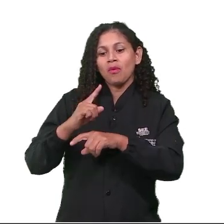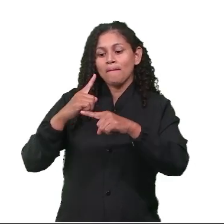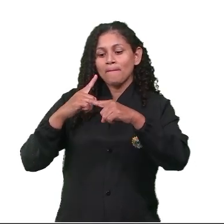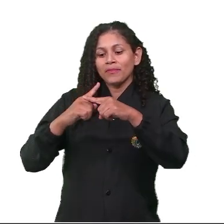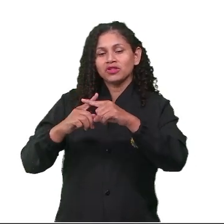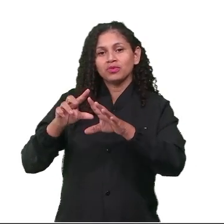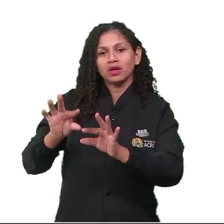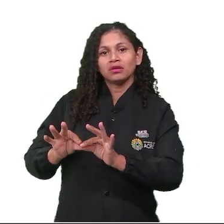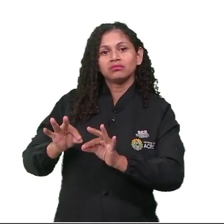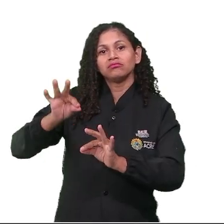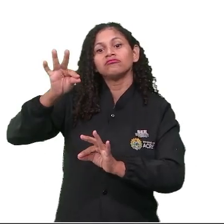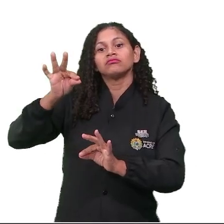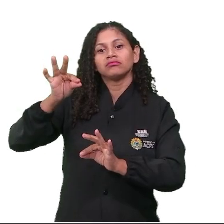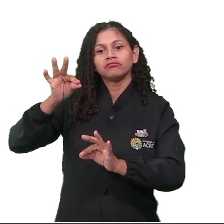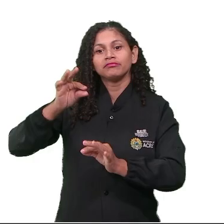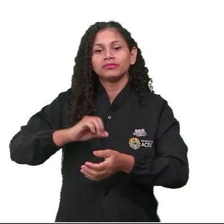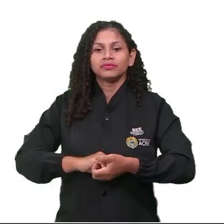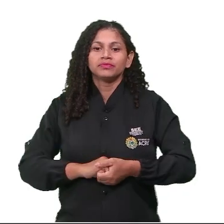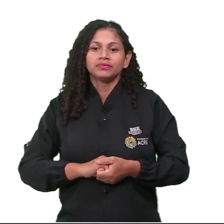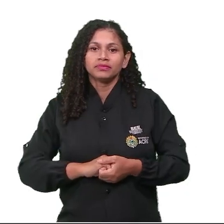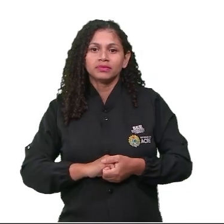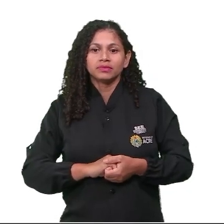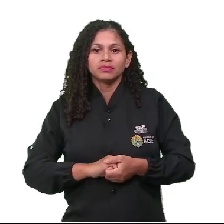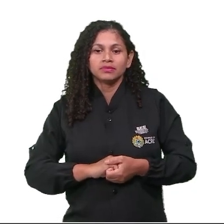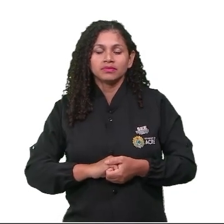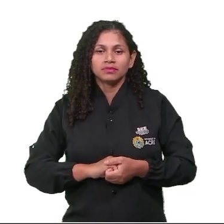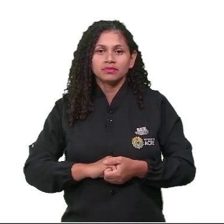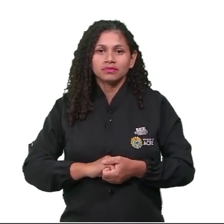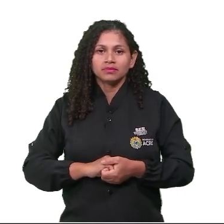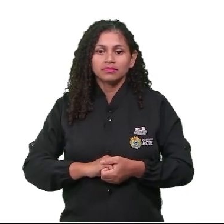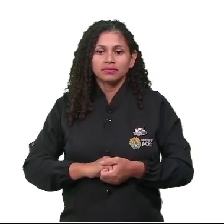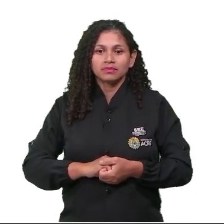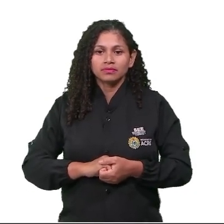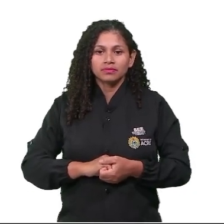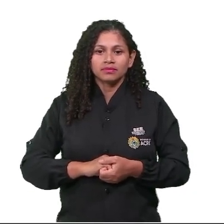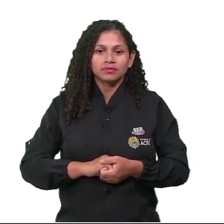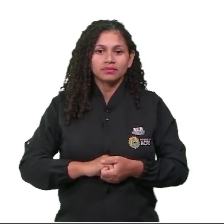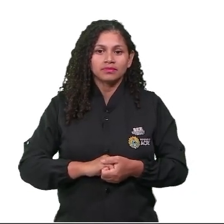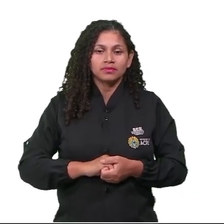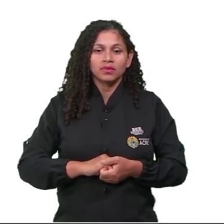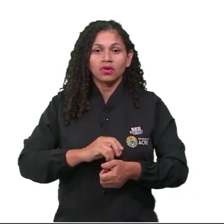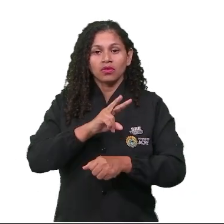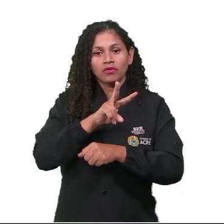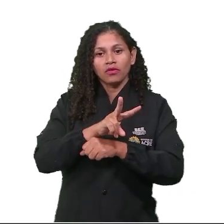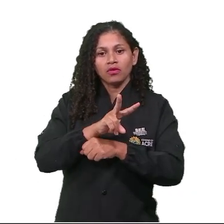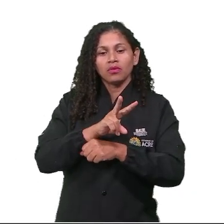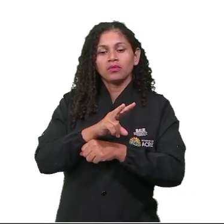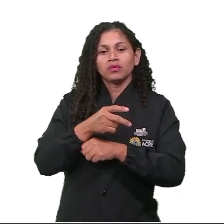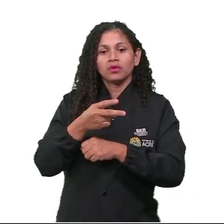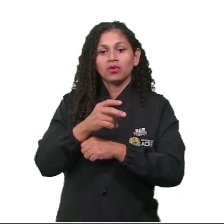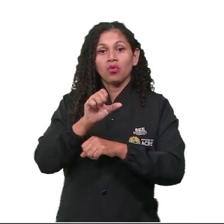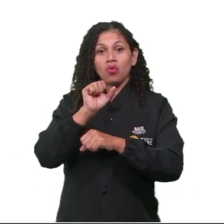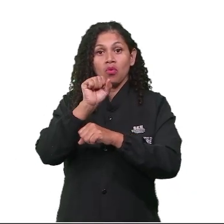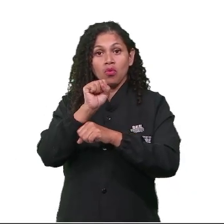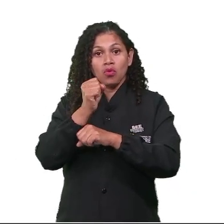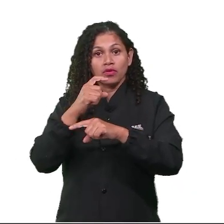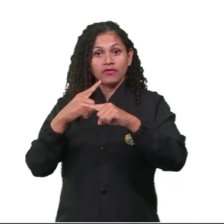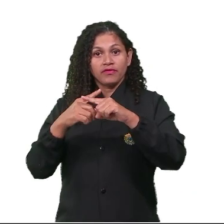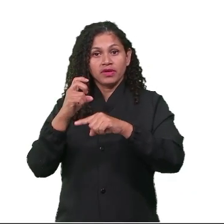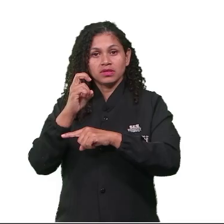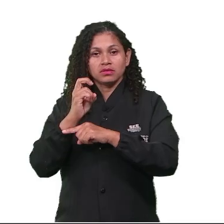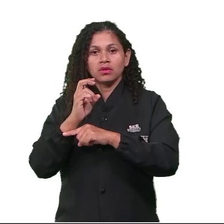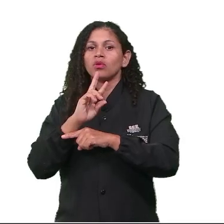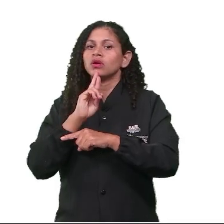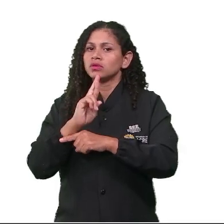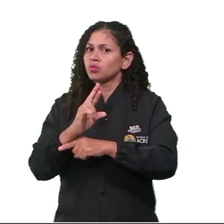altura? A altura é 3. Pronto. O volume vai ser igual. 8 vezes 5, 40.